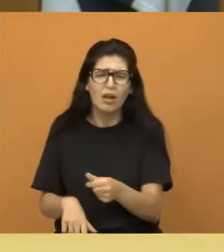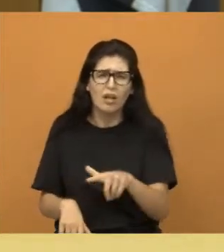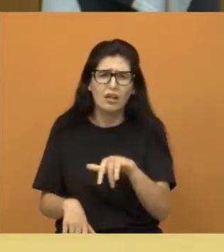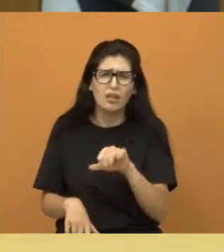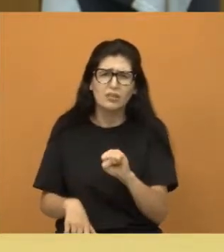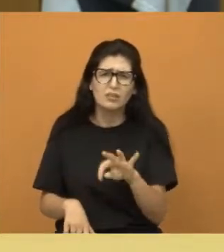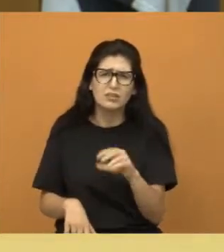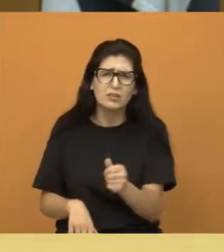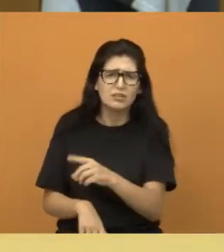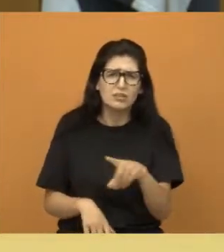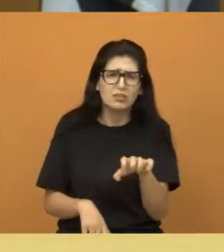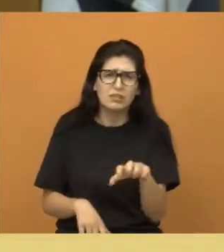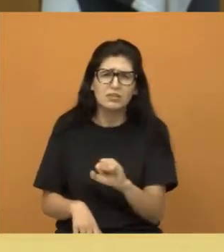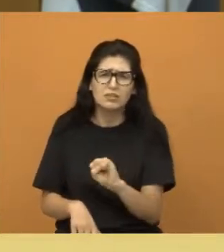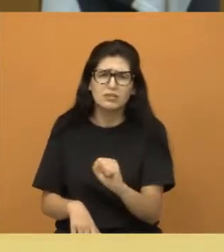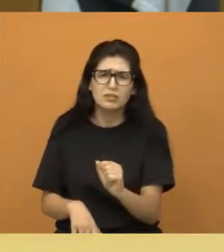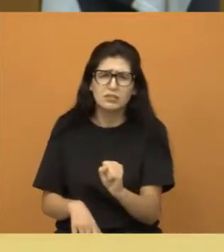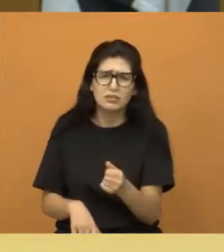Analista de saneamento.